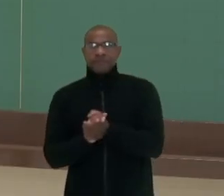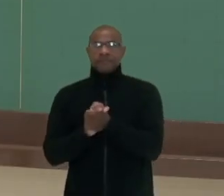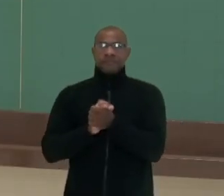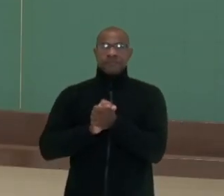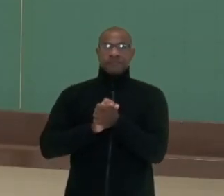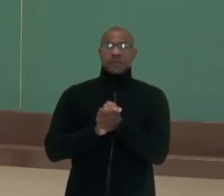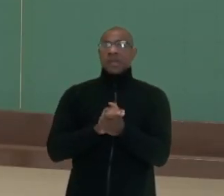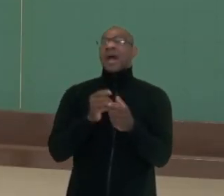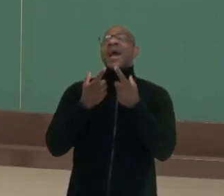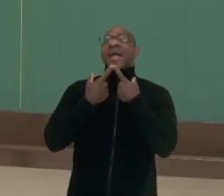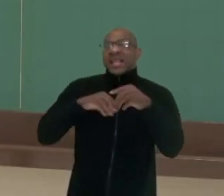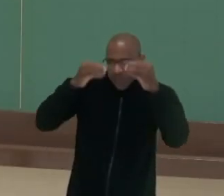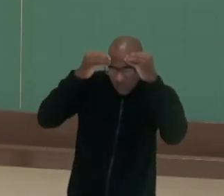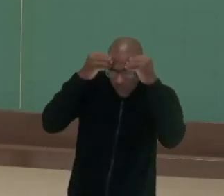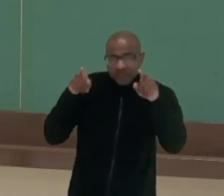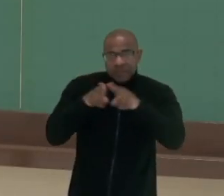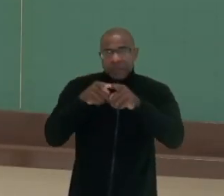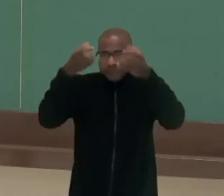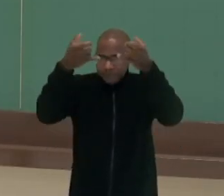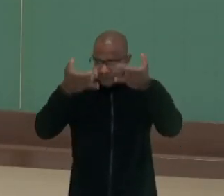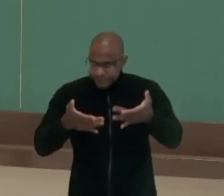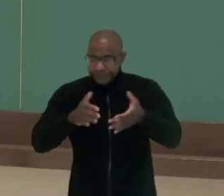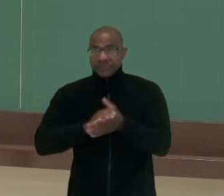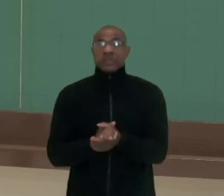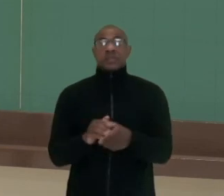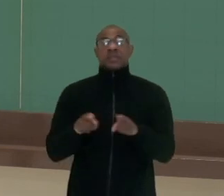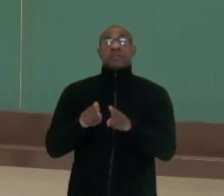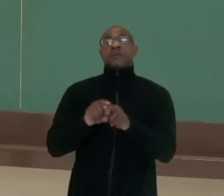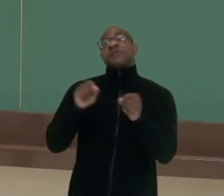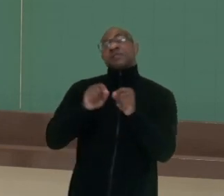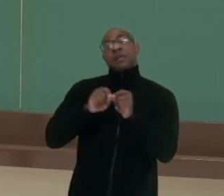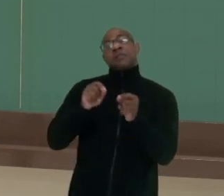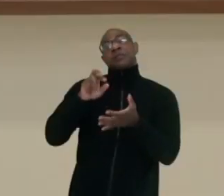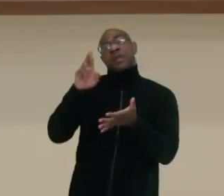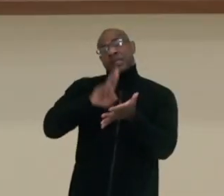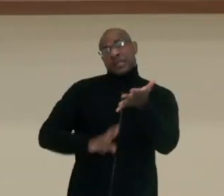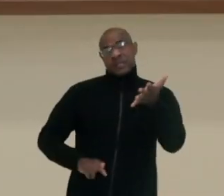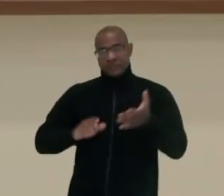e produzimos uma notícia via Redação Paraná.